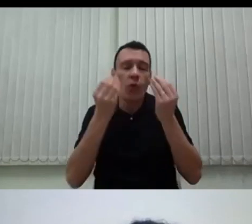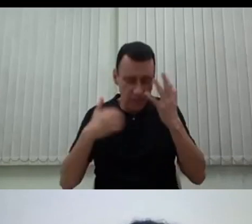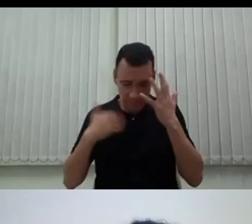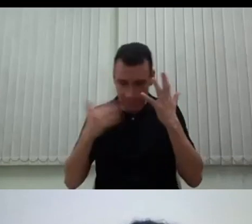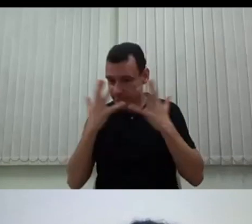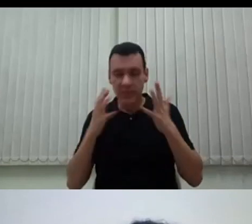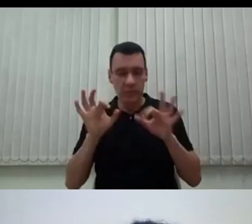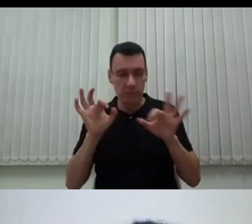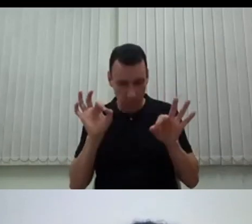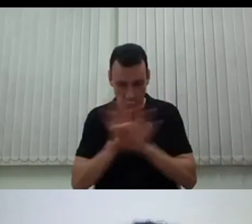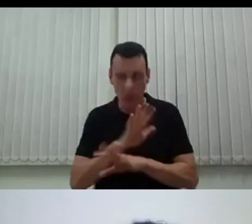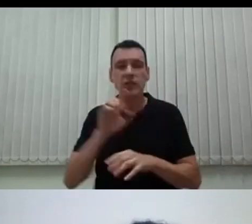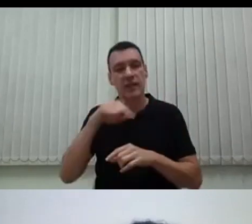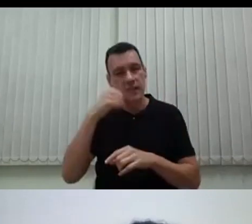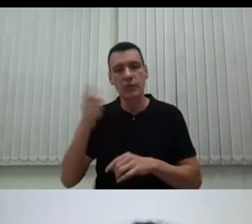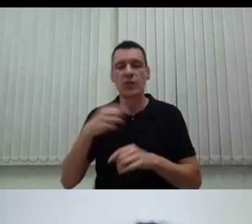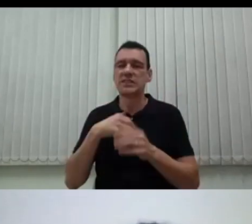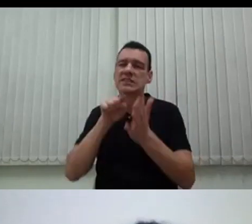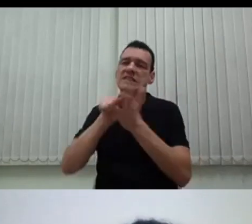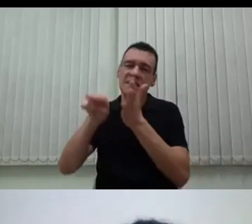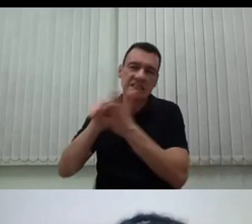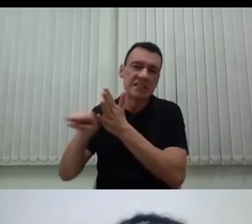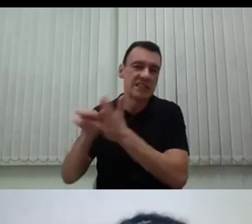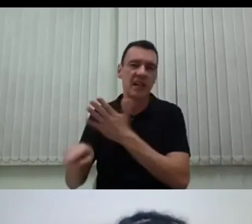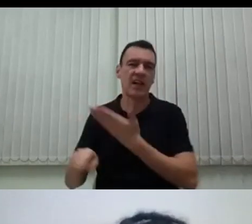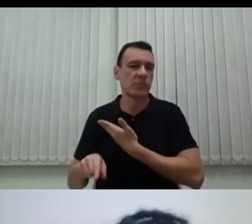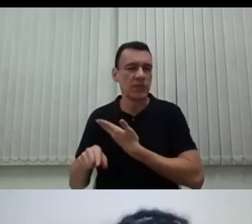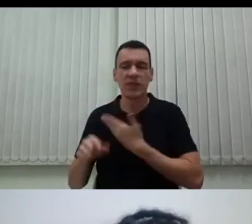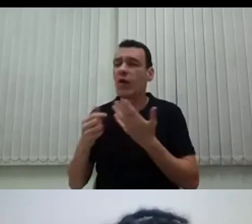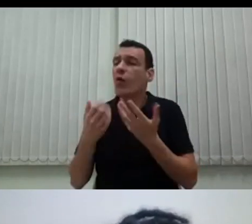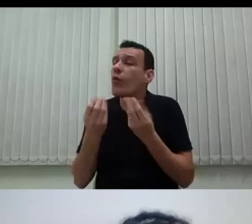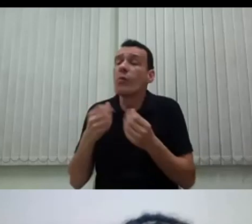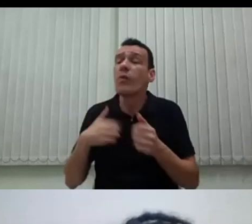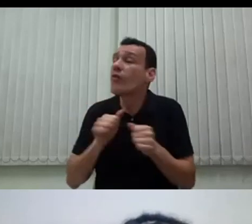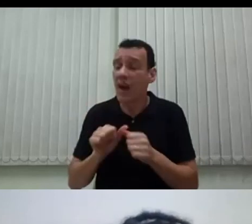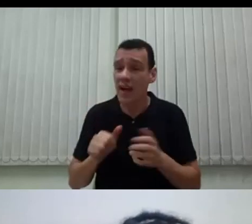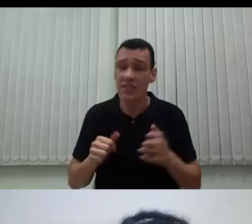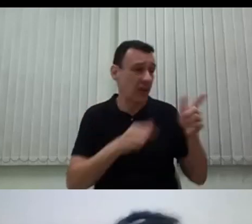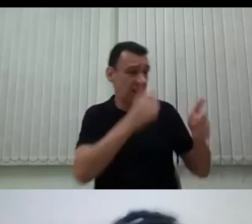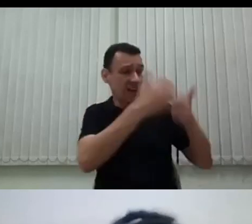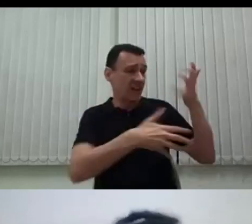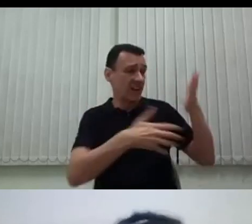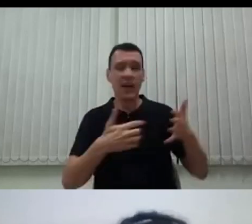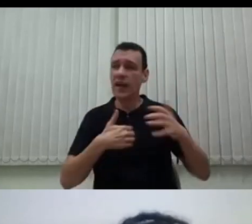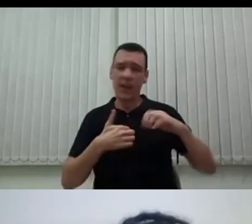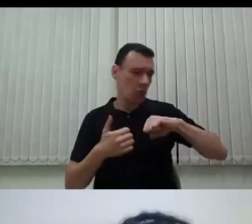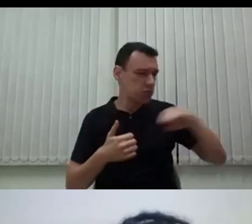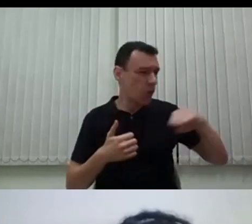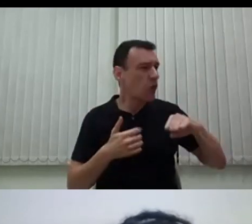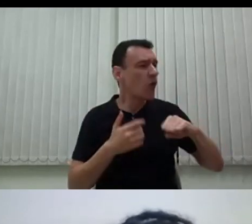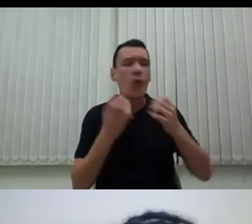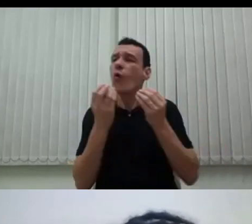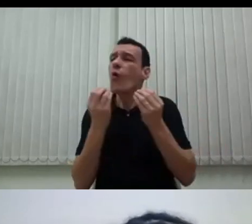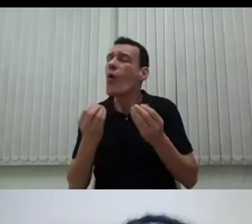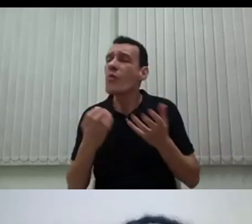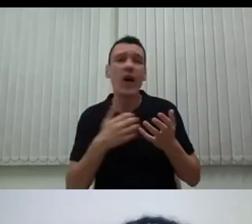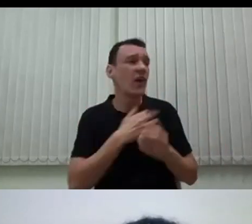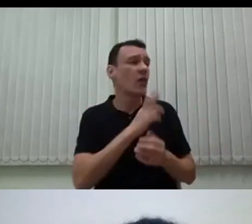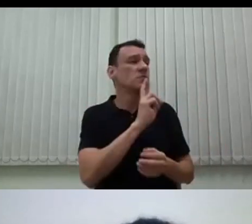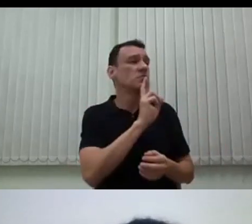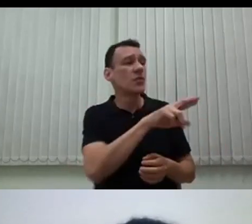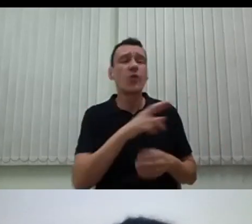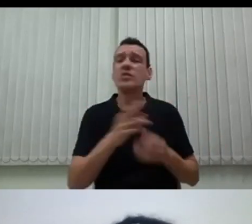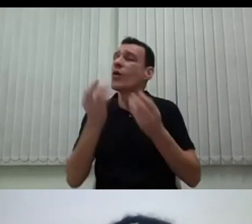de formação, né? Eu estava dando uma carona para ela, o que eu tenho que fazer? Ela era uma pessoa não negra, e ela, eu não sei, acho que não é o